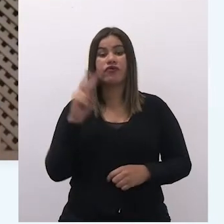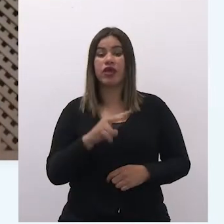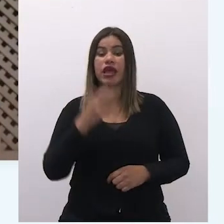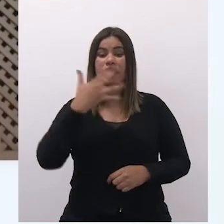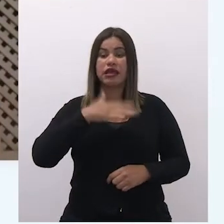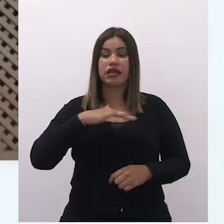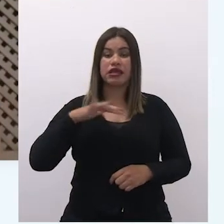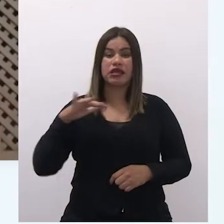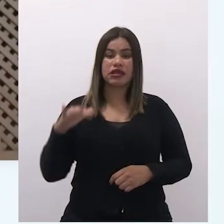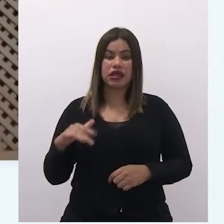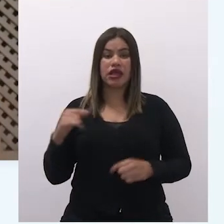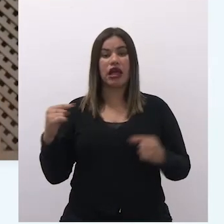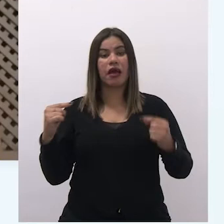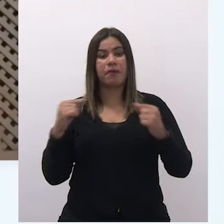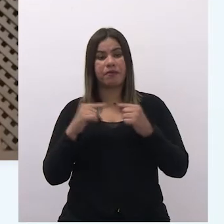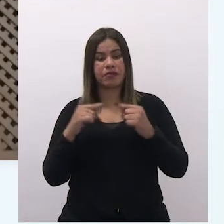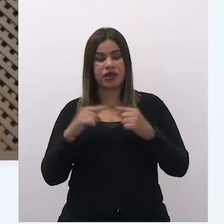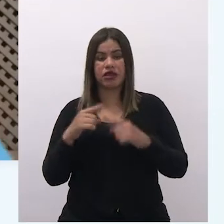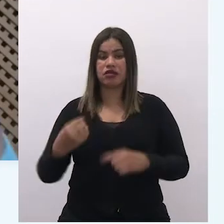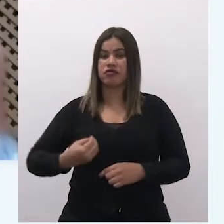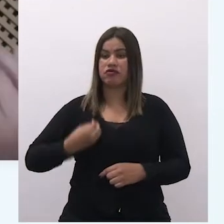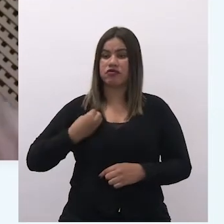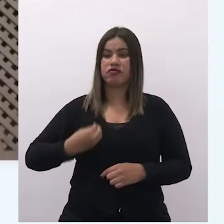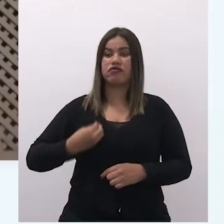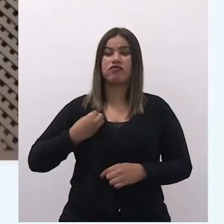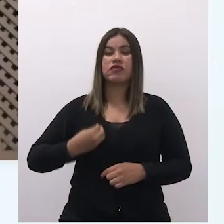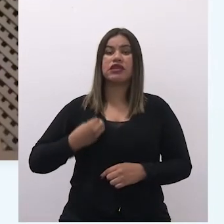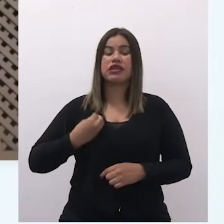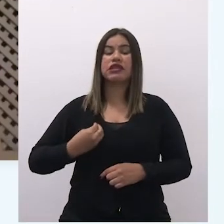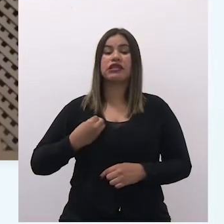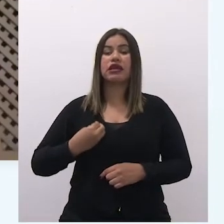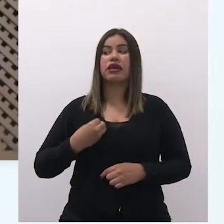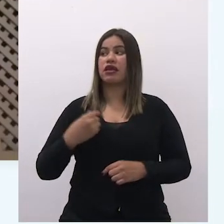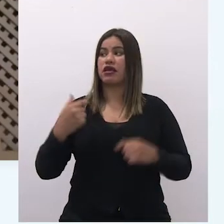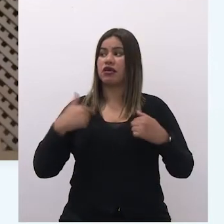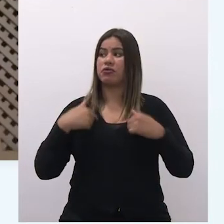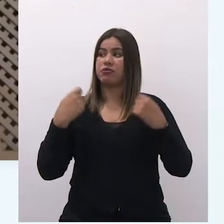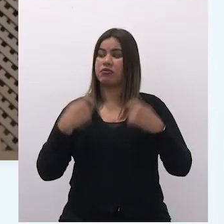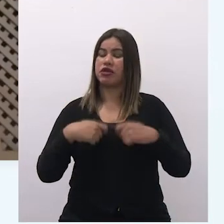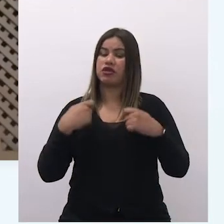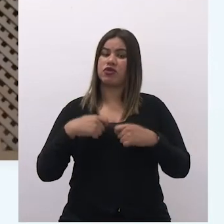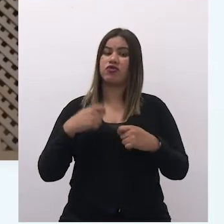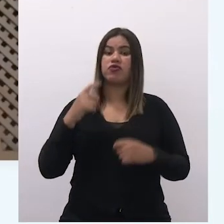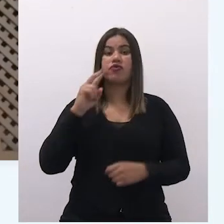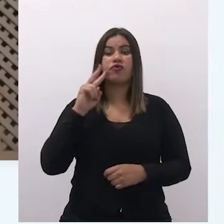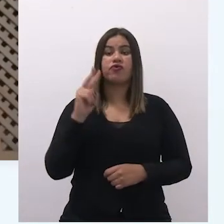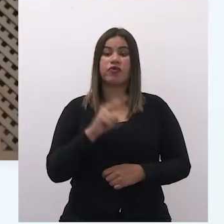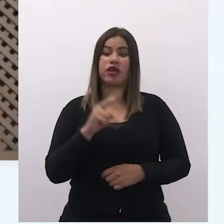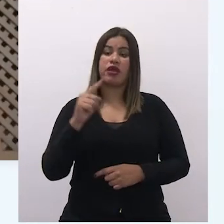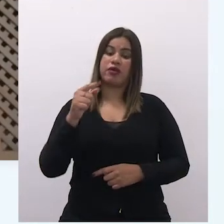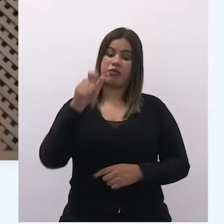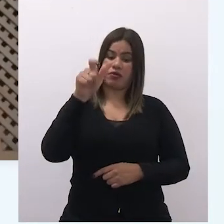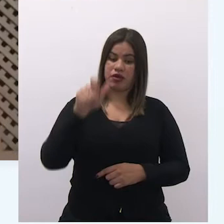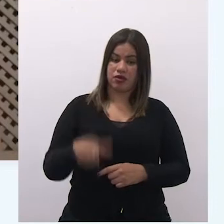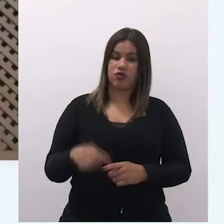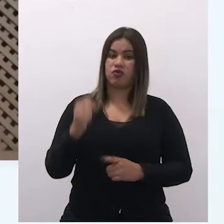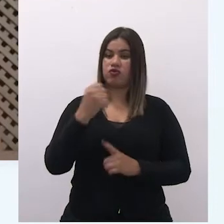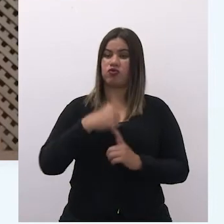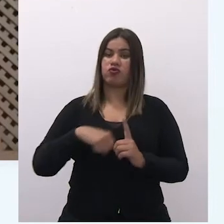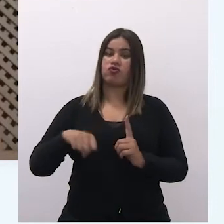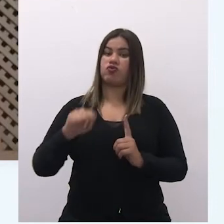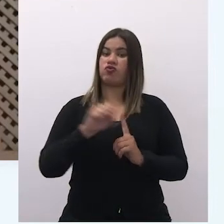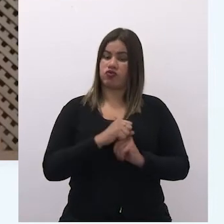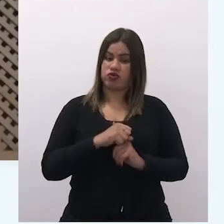frente, aquele adolescente que está ali na minha frente, eu preciso vê-lo como um ser social, eu